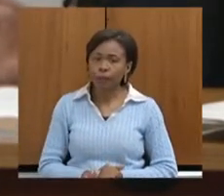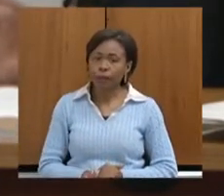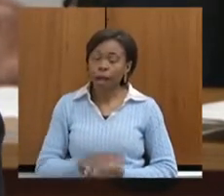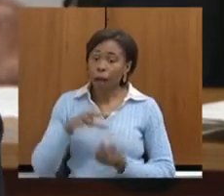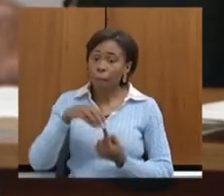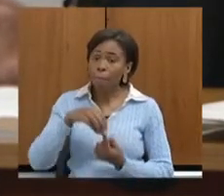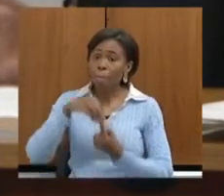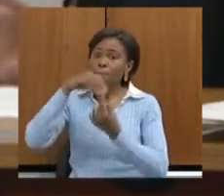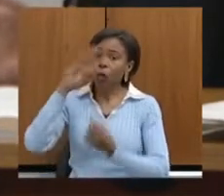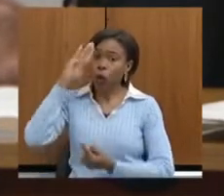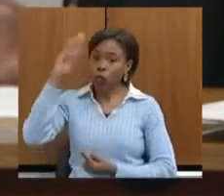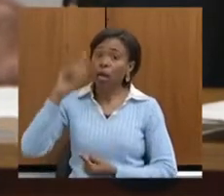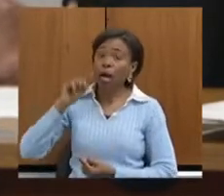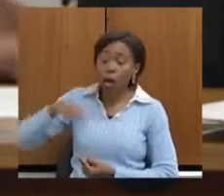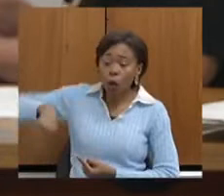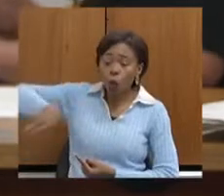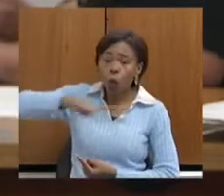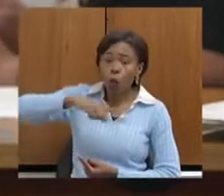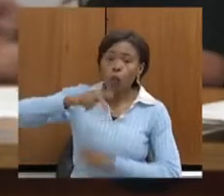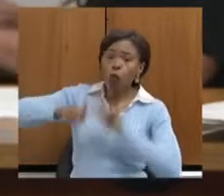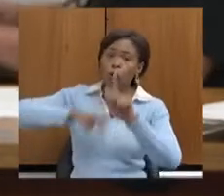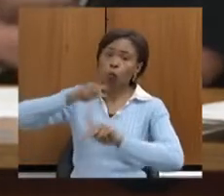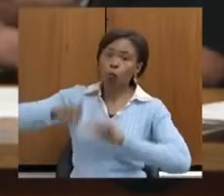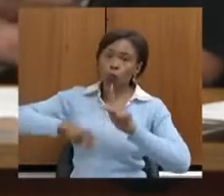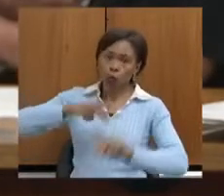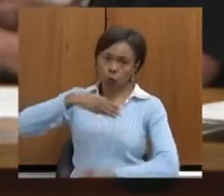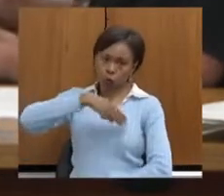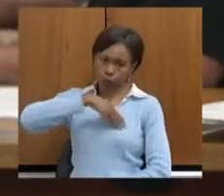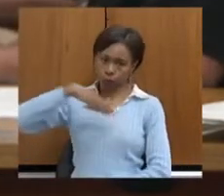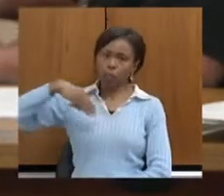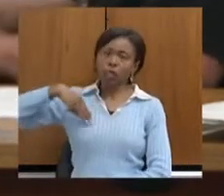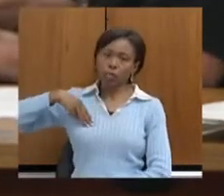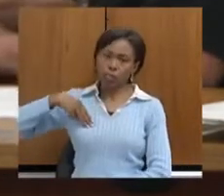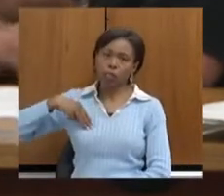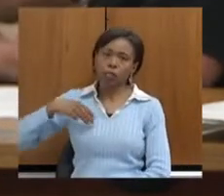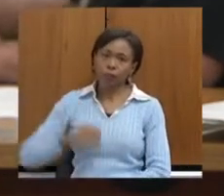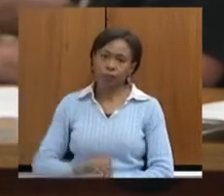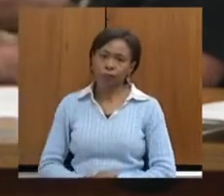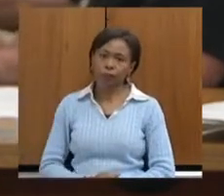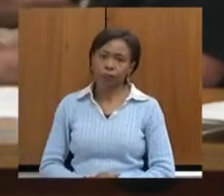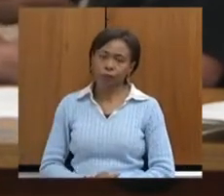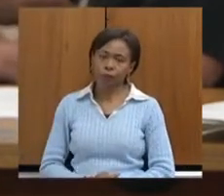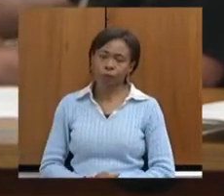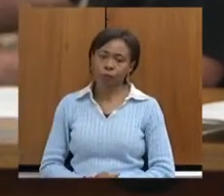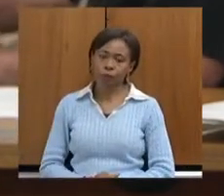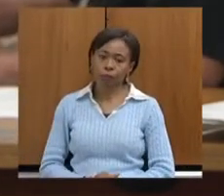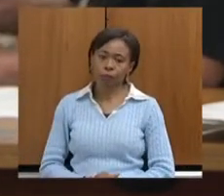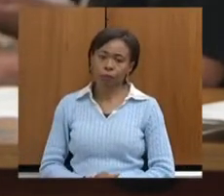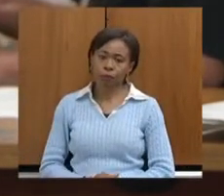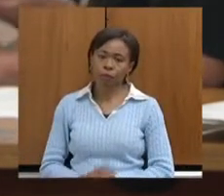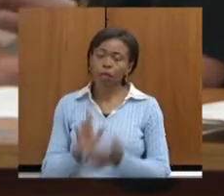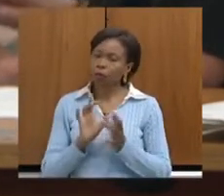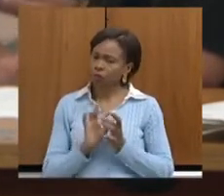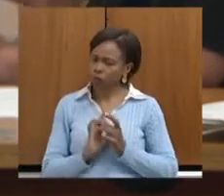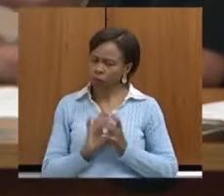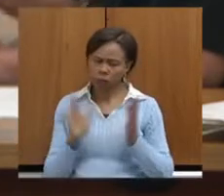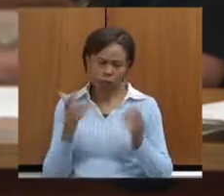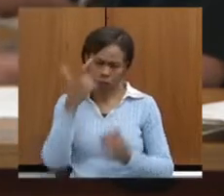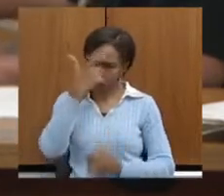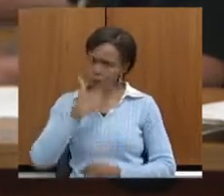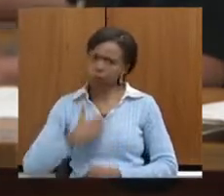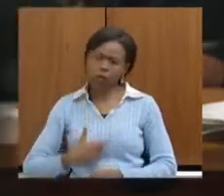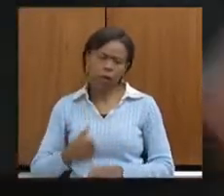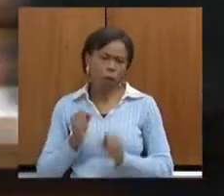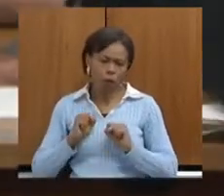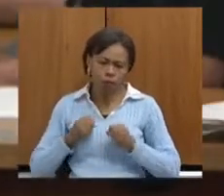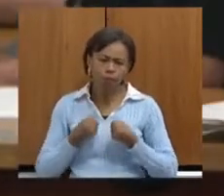maioridade são os atingidos e colocar à disposição para poder